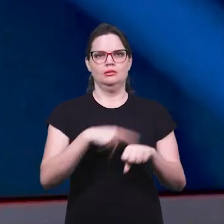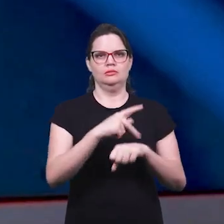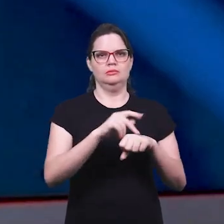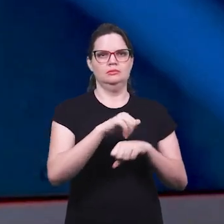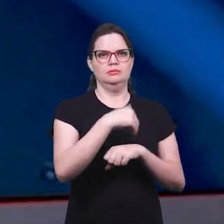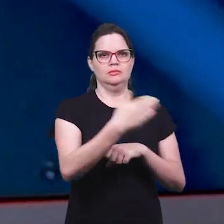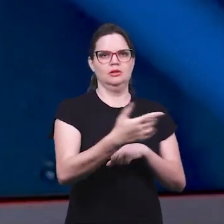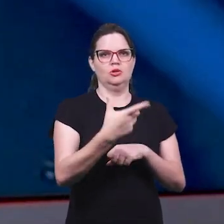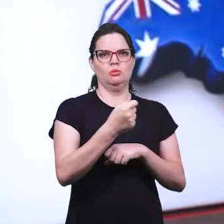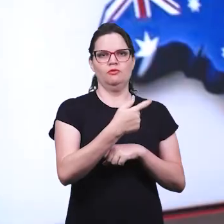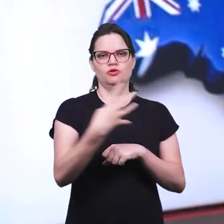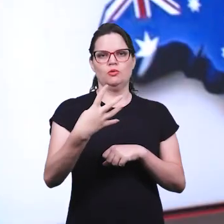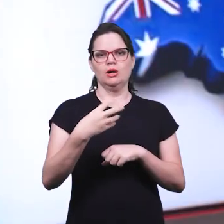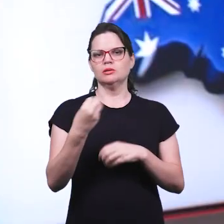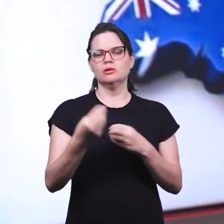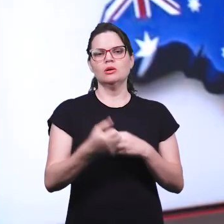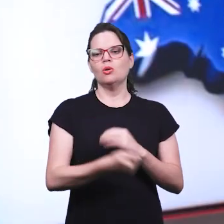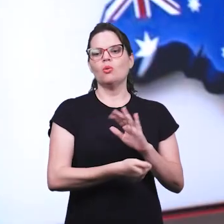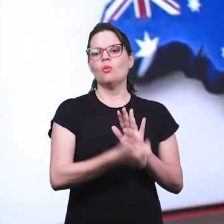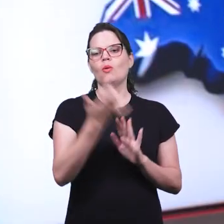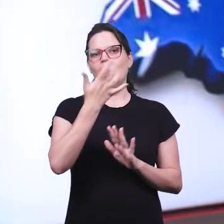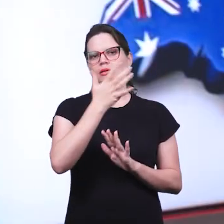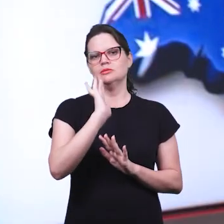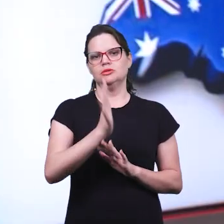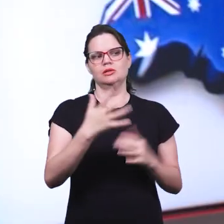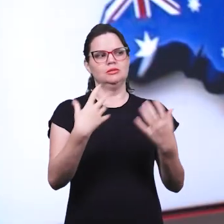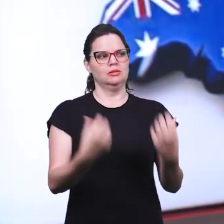em 2024? É verdade. Em